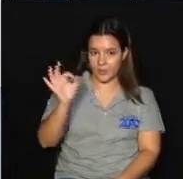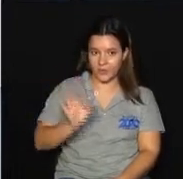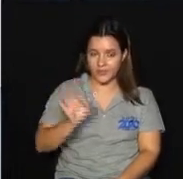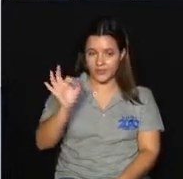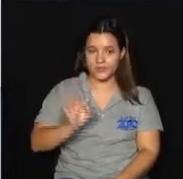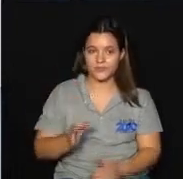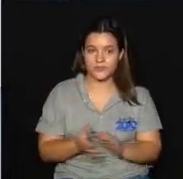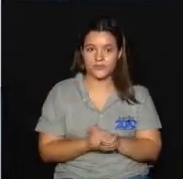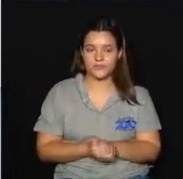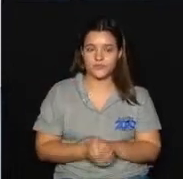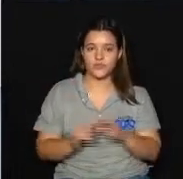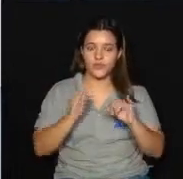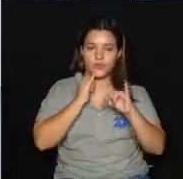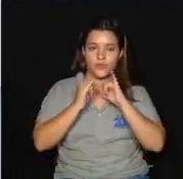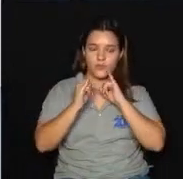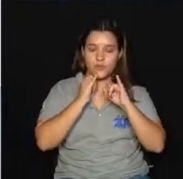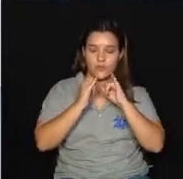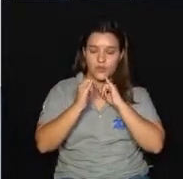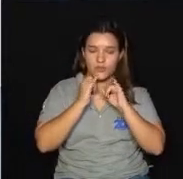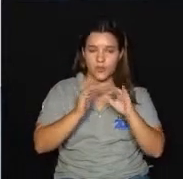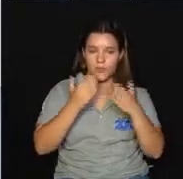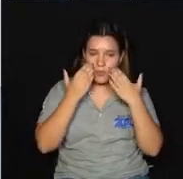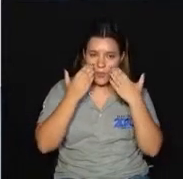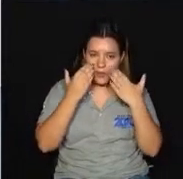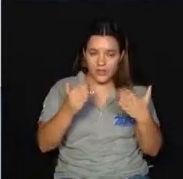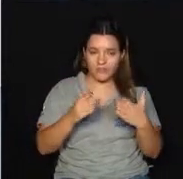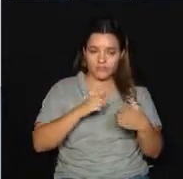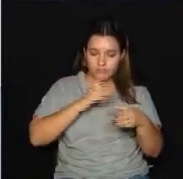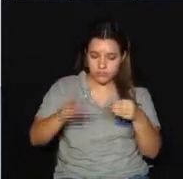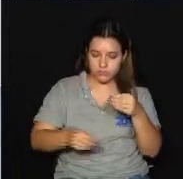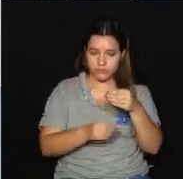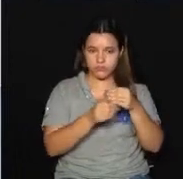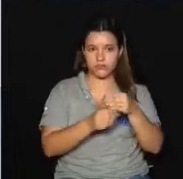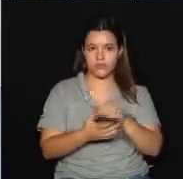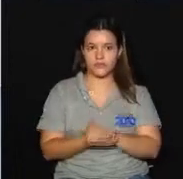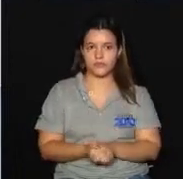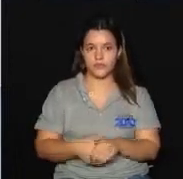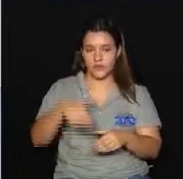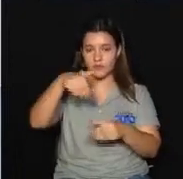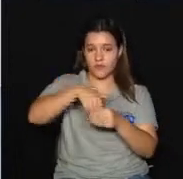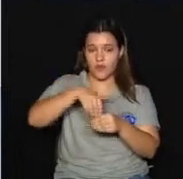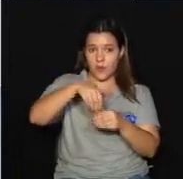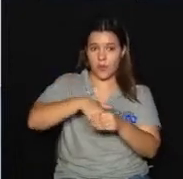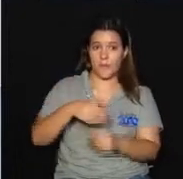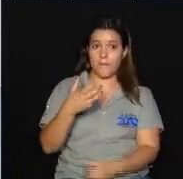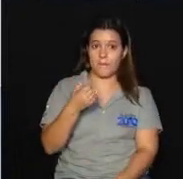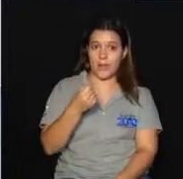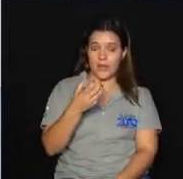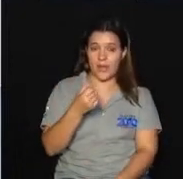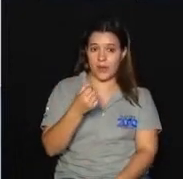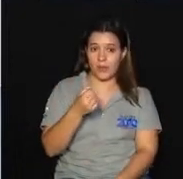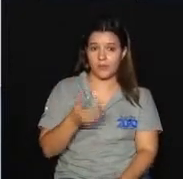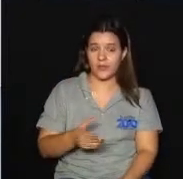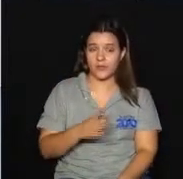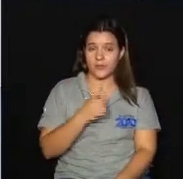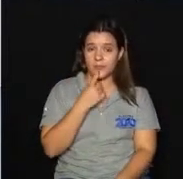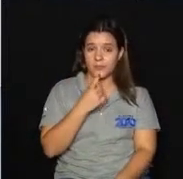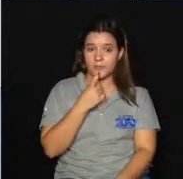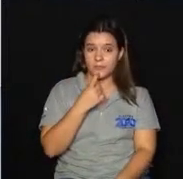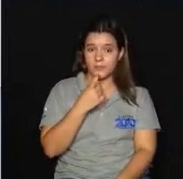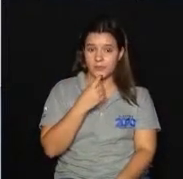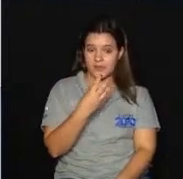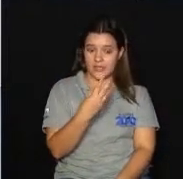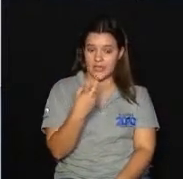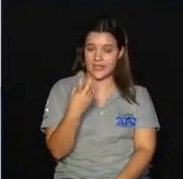78,81%. Aquelas informações que eu consigo aqui adicionais. Votos em branco na cidade de Campinas,